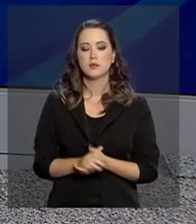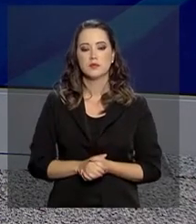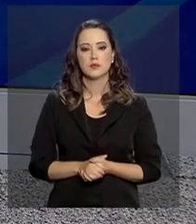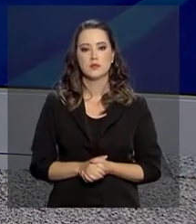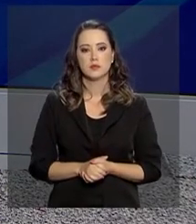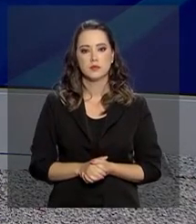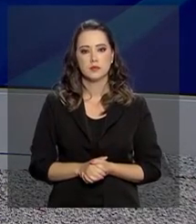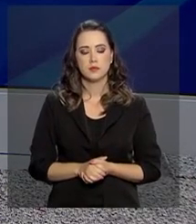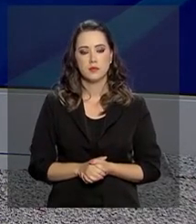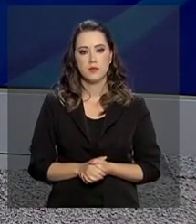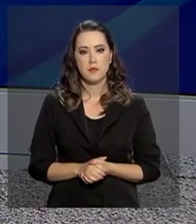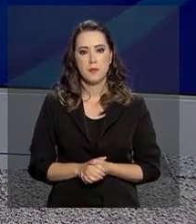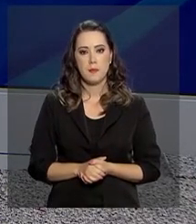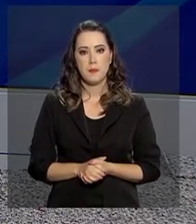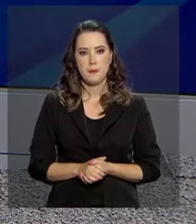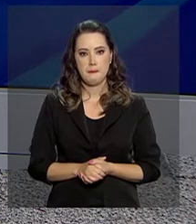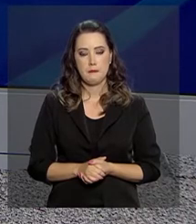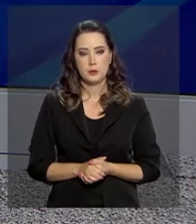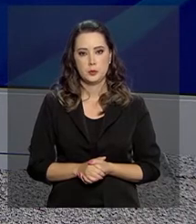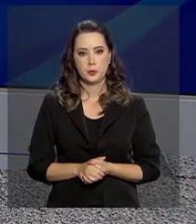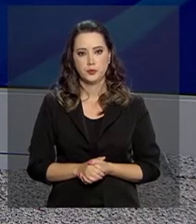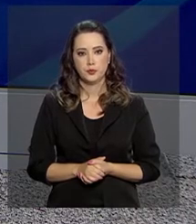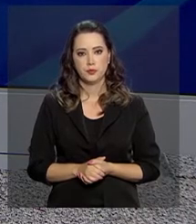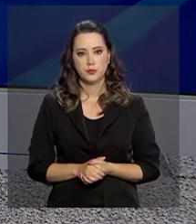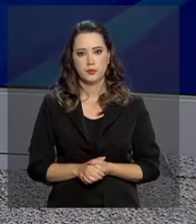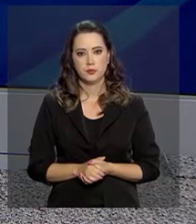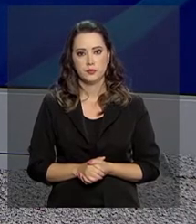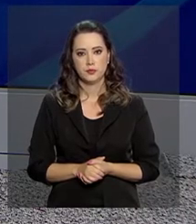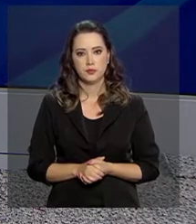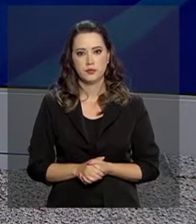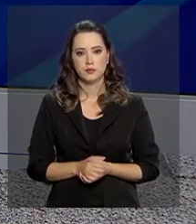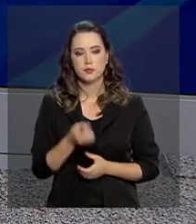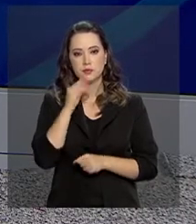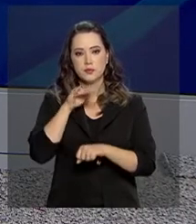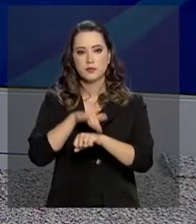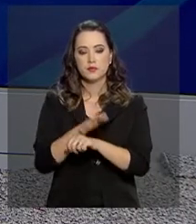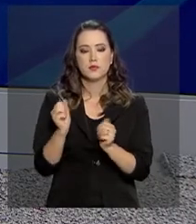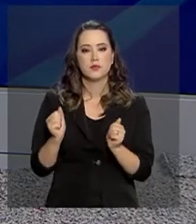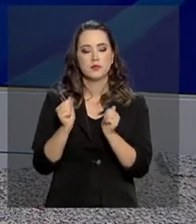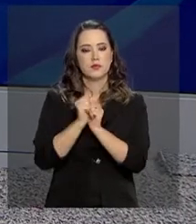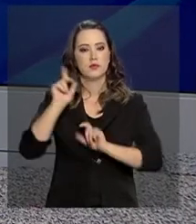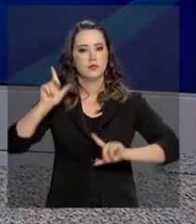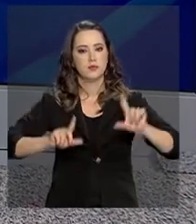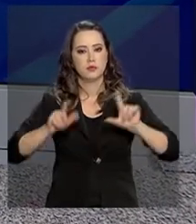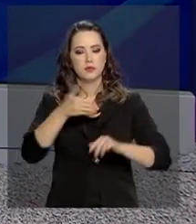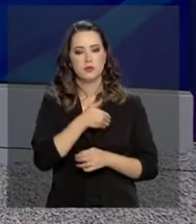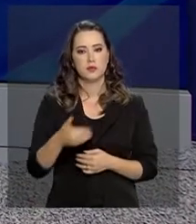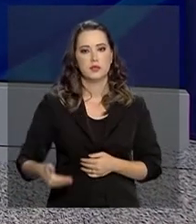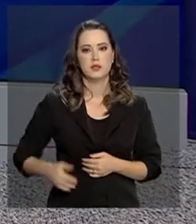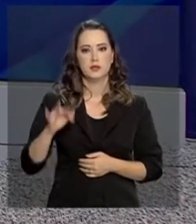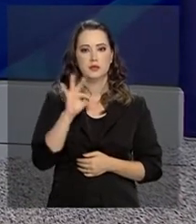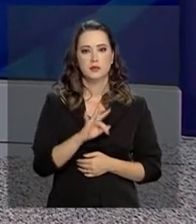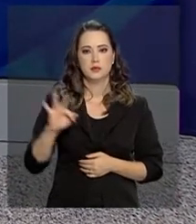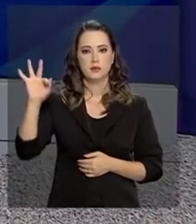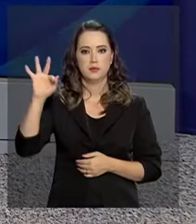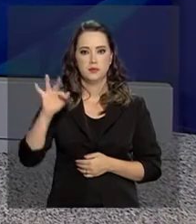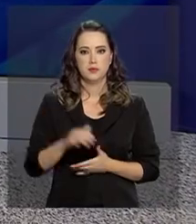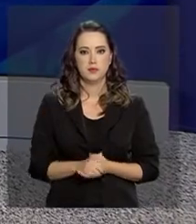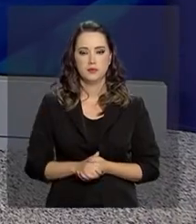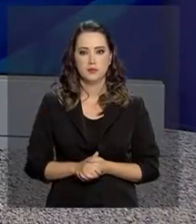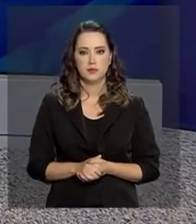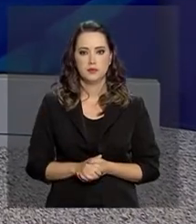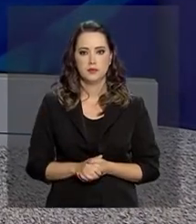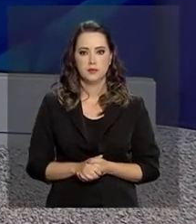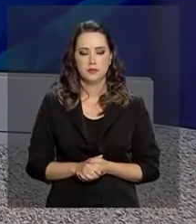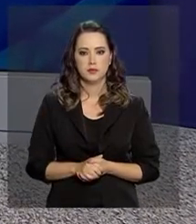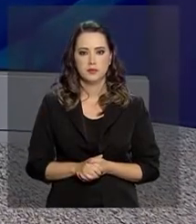6199 359 5 084 uma boa noite pra você continue com a gente aqui na nbr a tv do governo